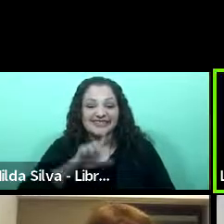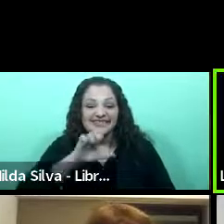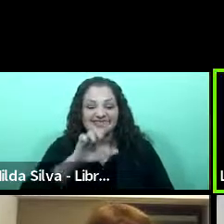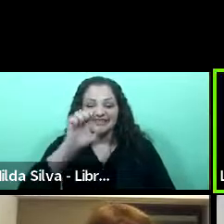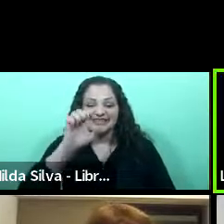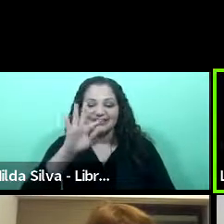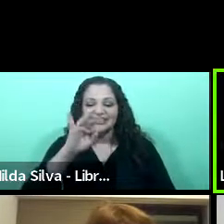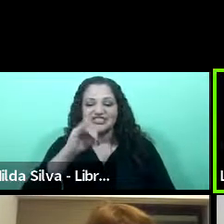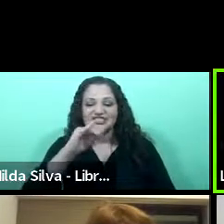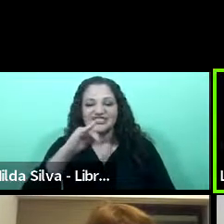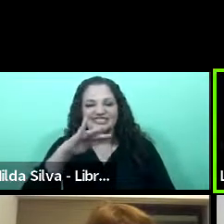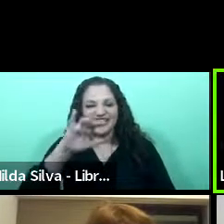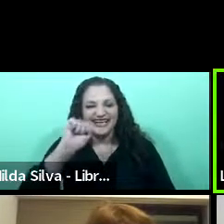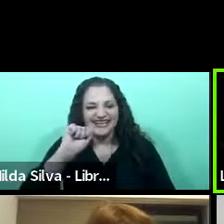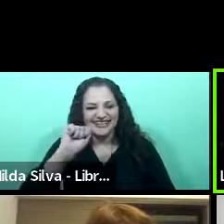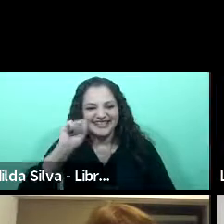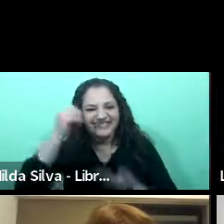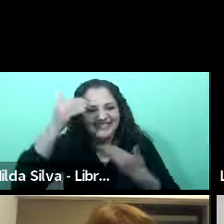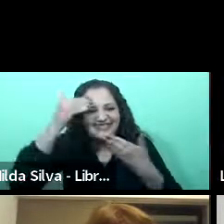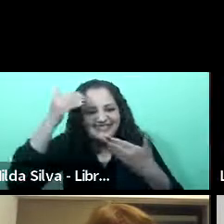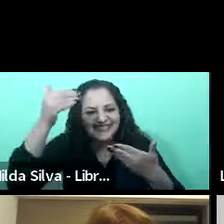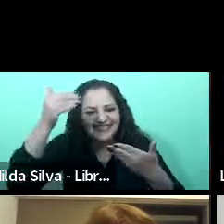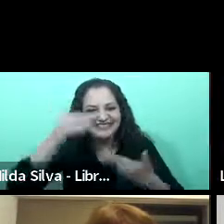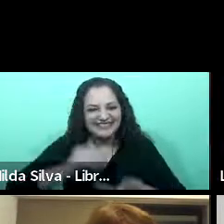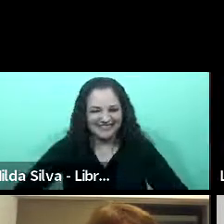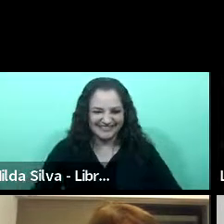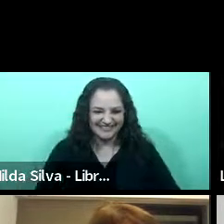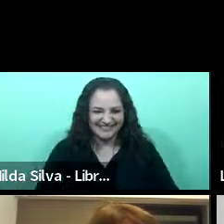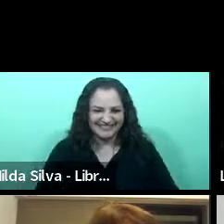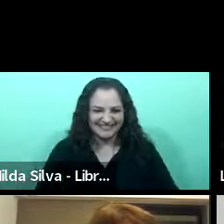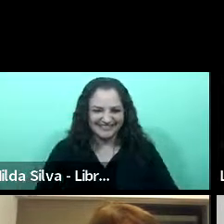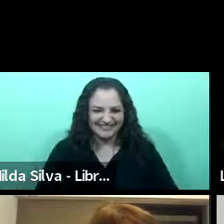Letícia. Obrigada,